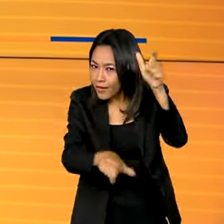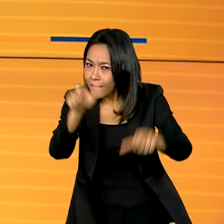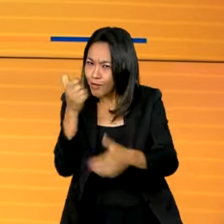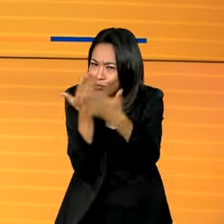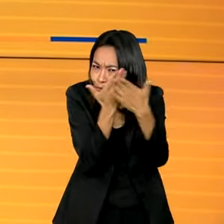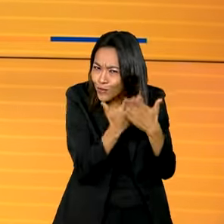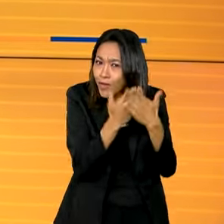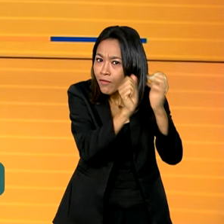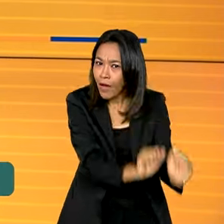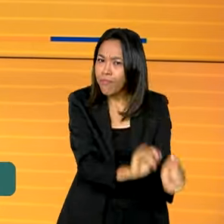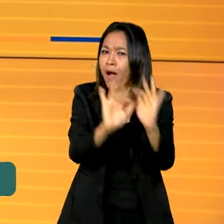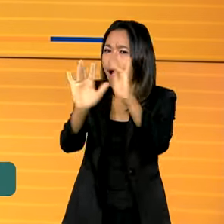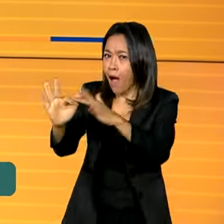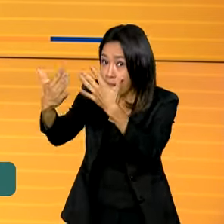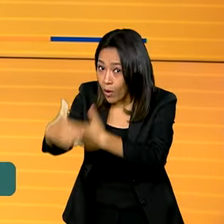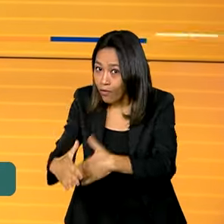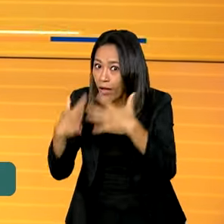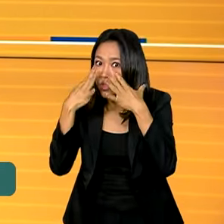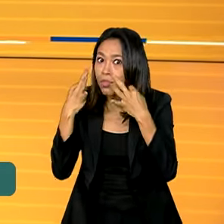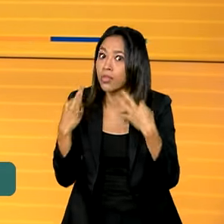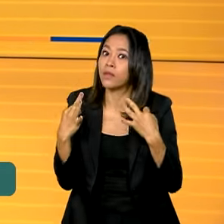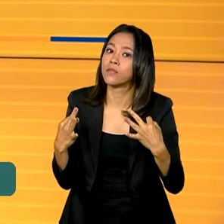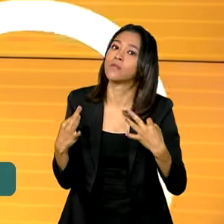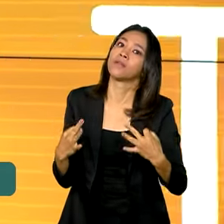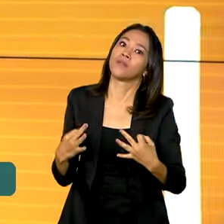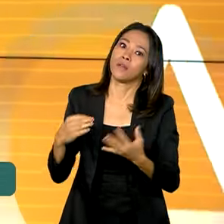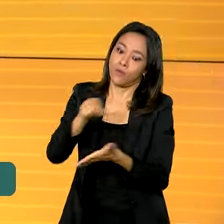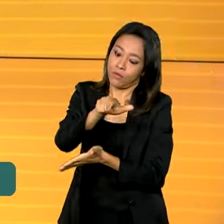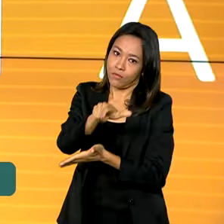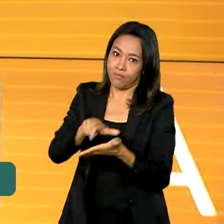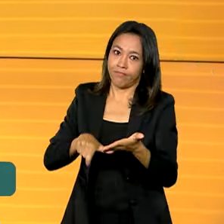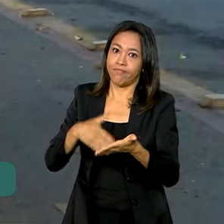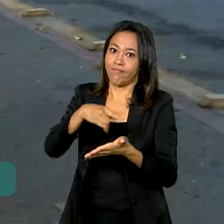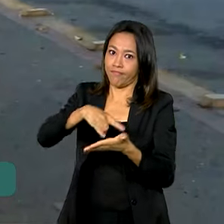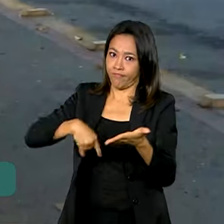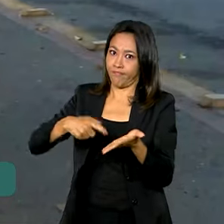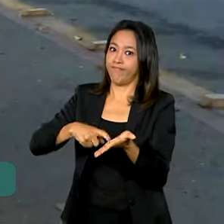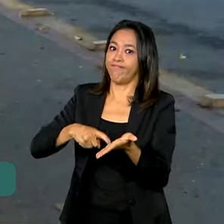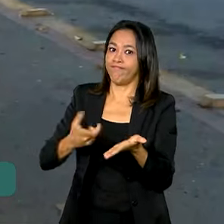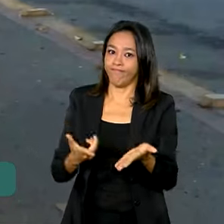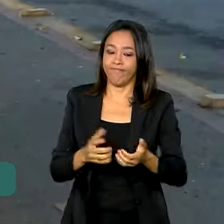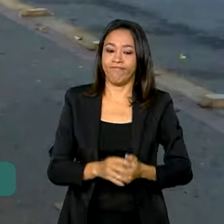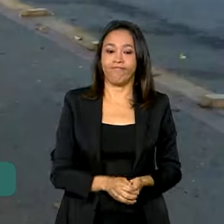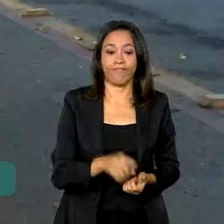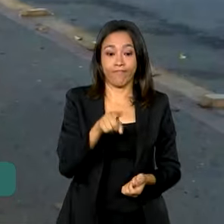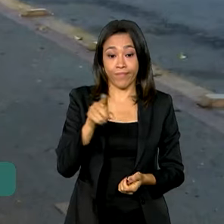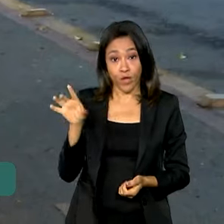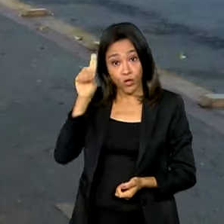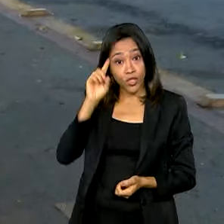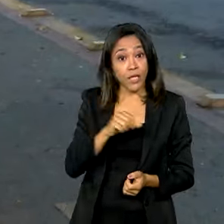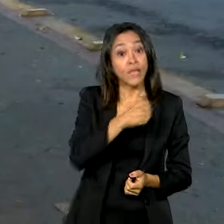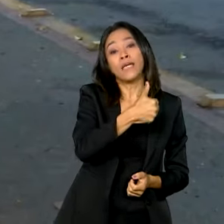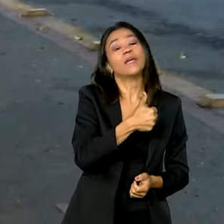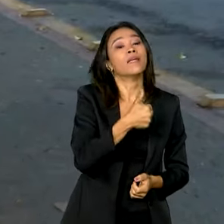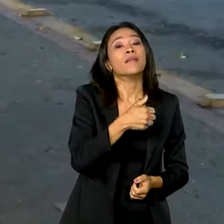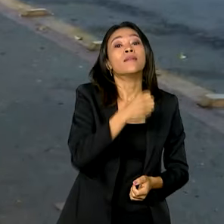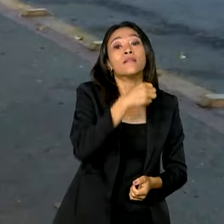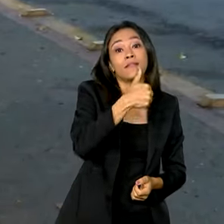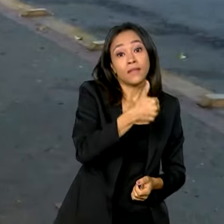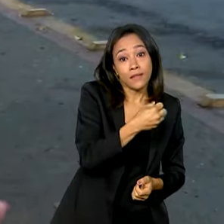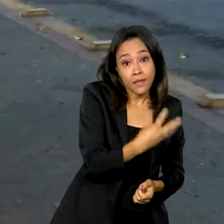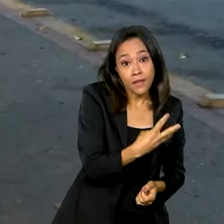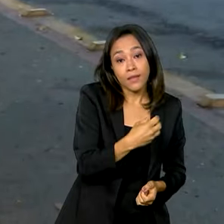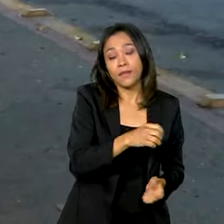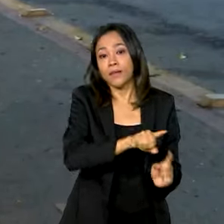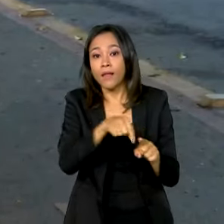for fazer a prova deve ficar atento às documentações. O Enem será nos dias 13 e 10 de novembro e permite